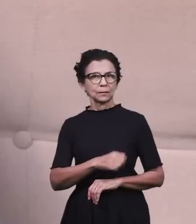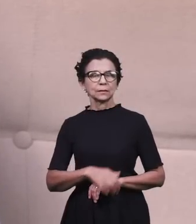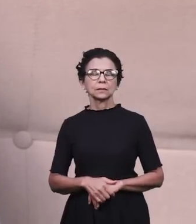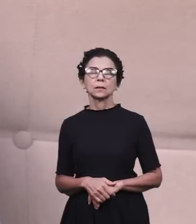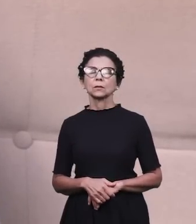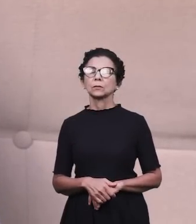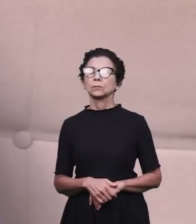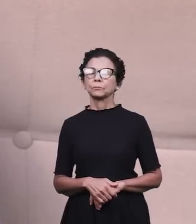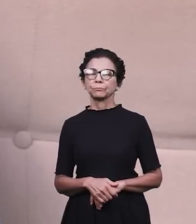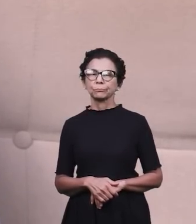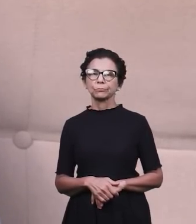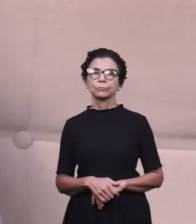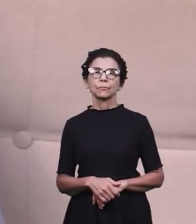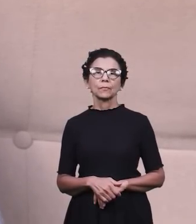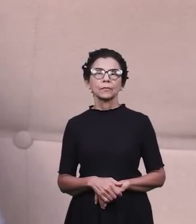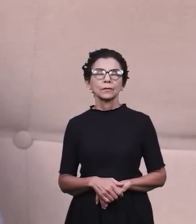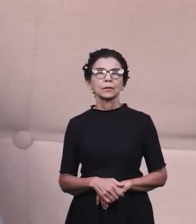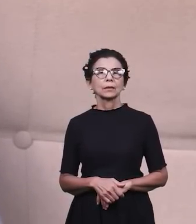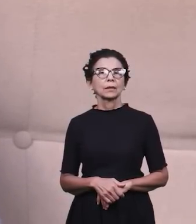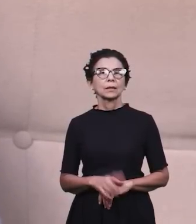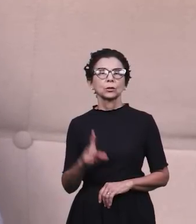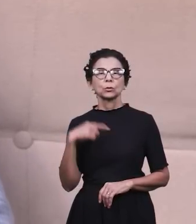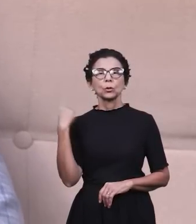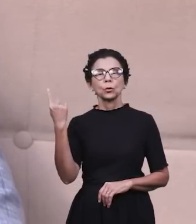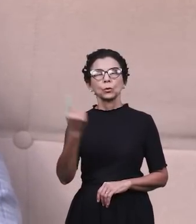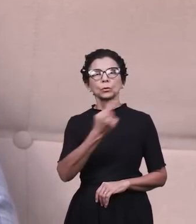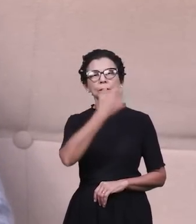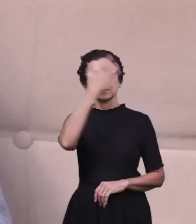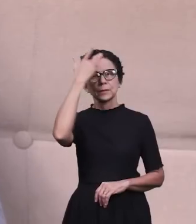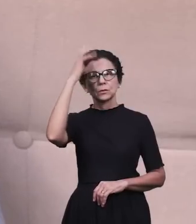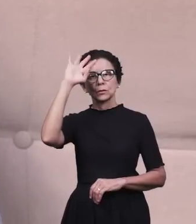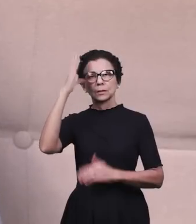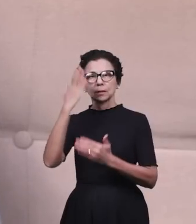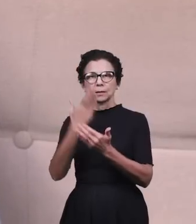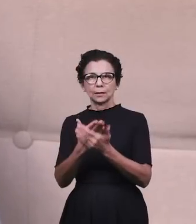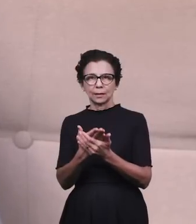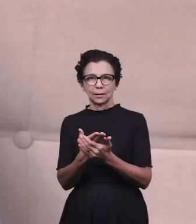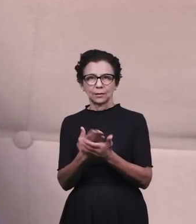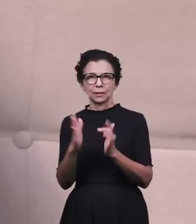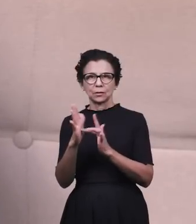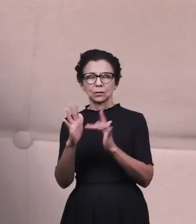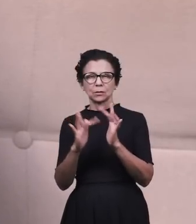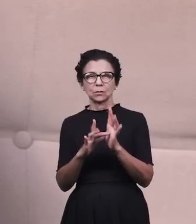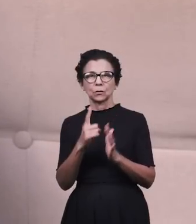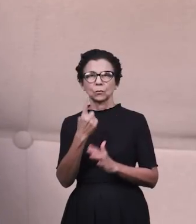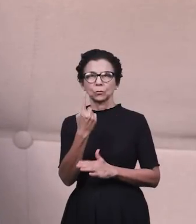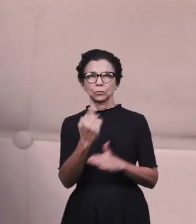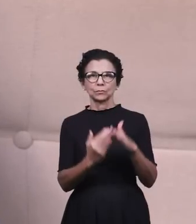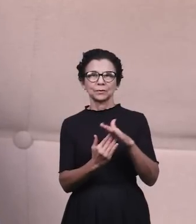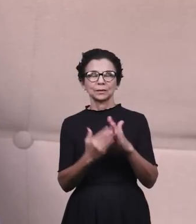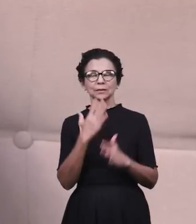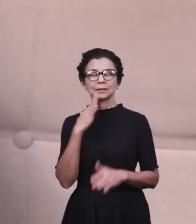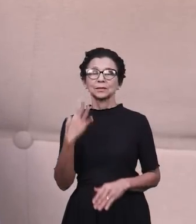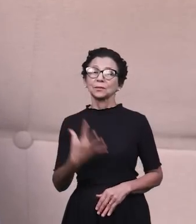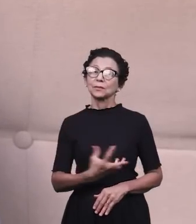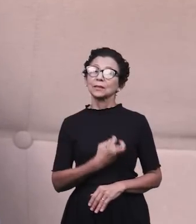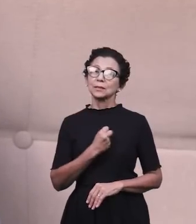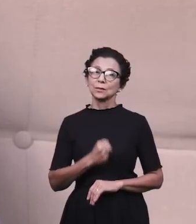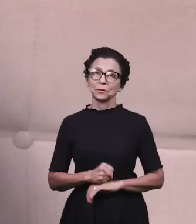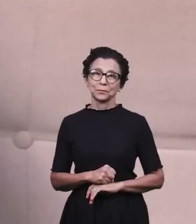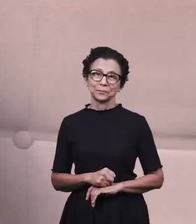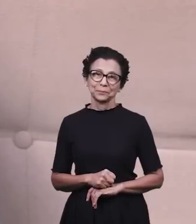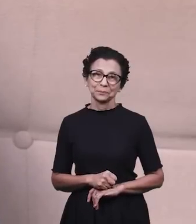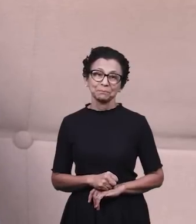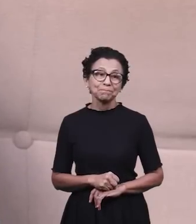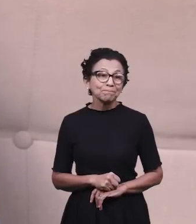para todo aquele que crê em Jesus como seu único e suficiente Salvador. Salvação